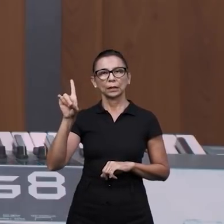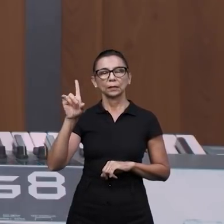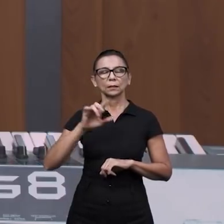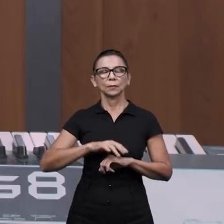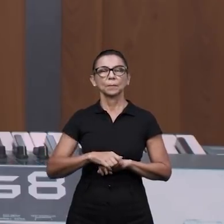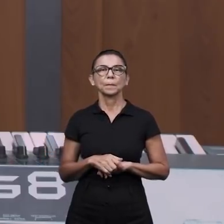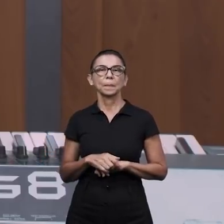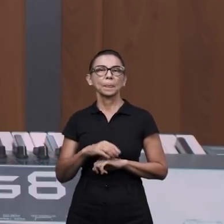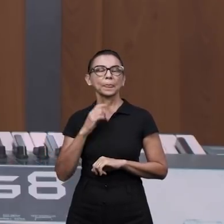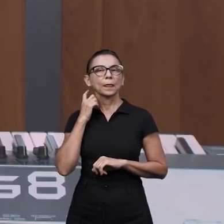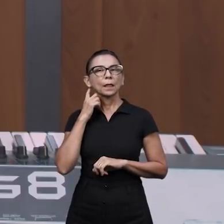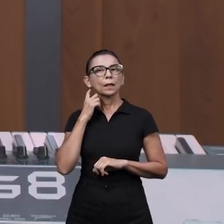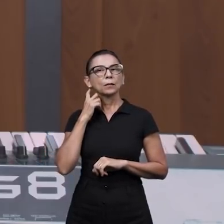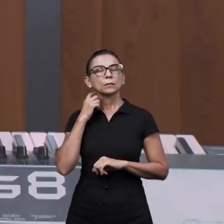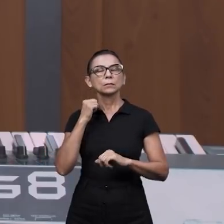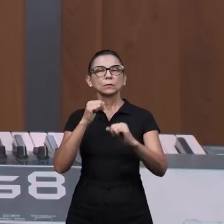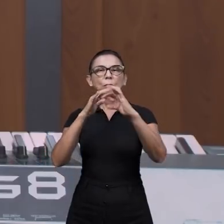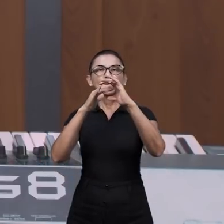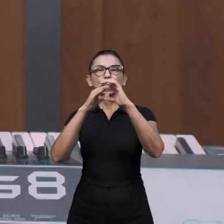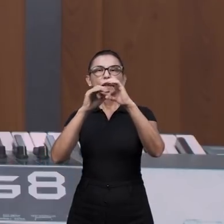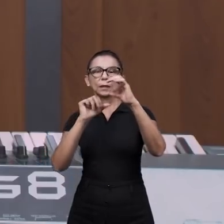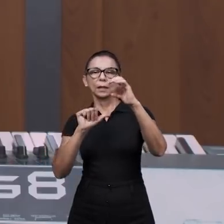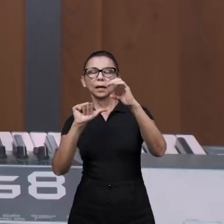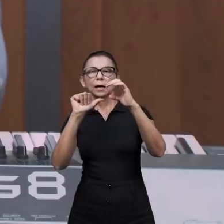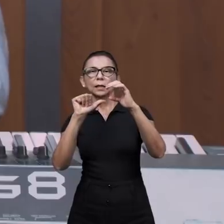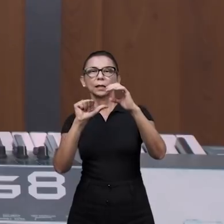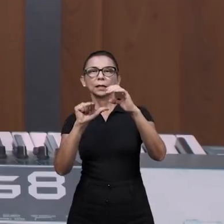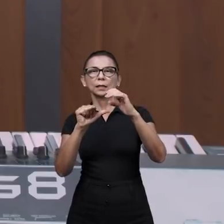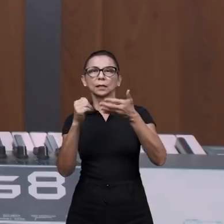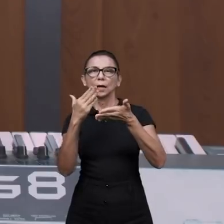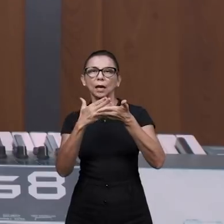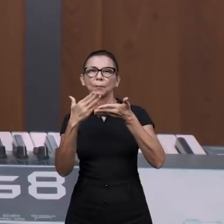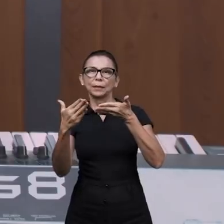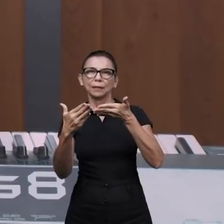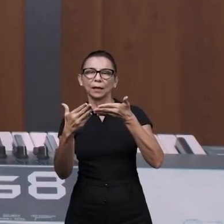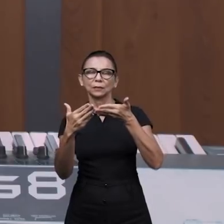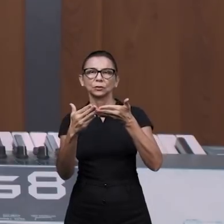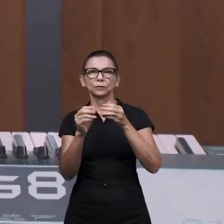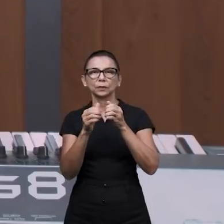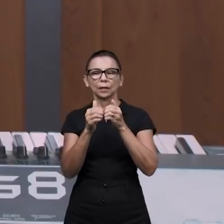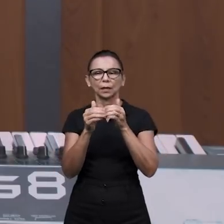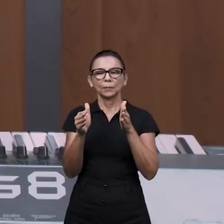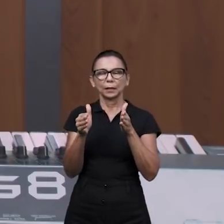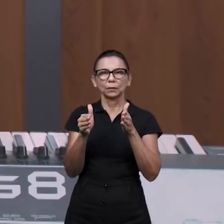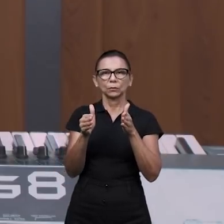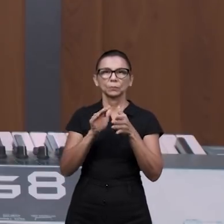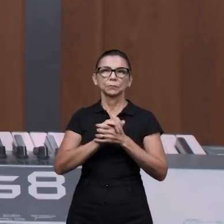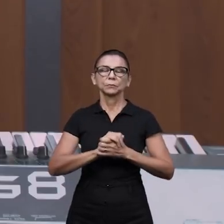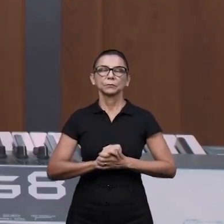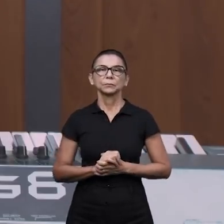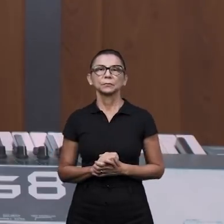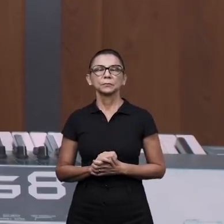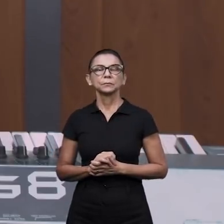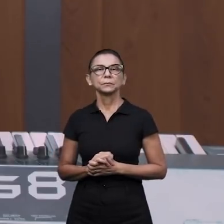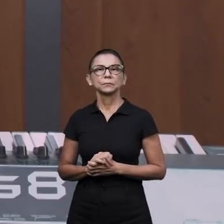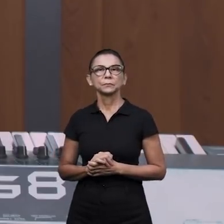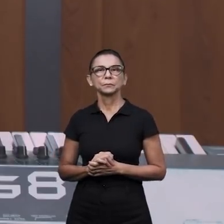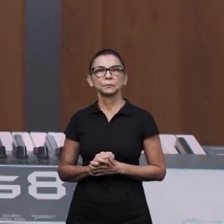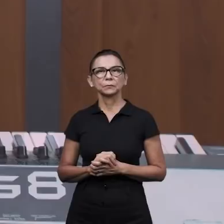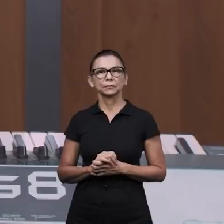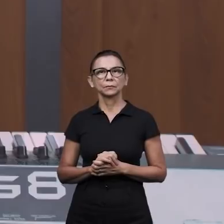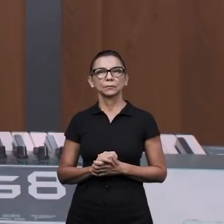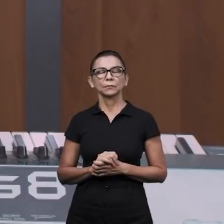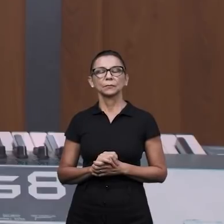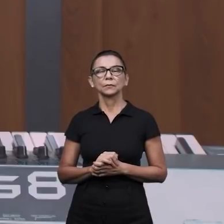aqui e aqui atrás a gente deixa meio aberto. Então, aqui está a nossa escala de Sol maior na